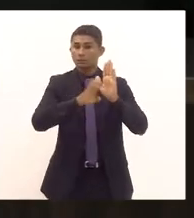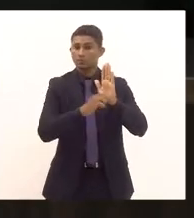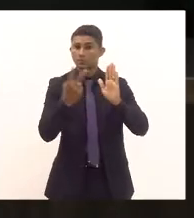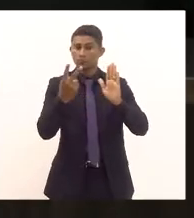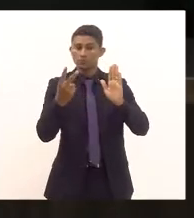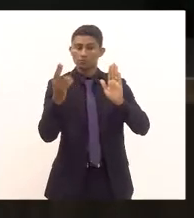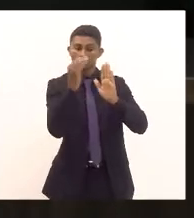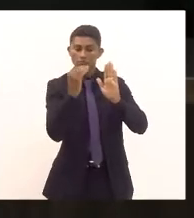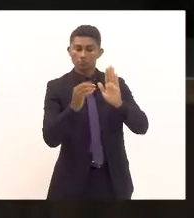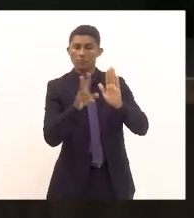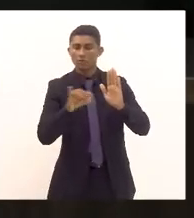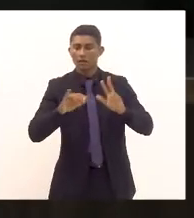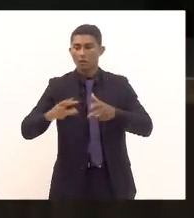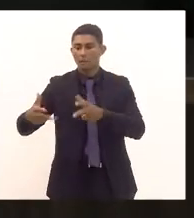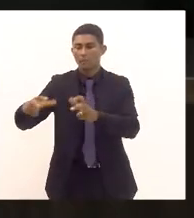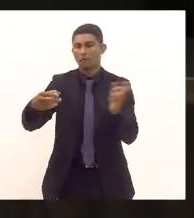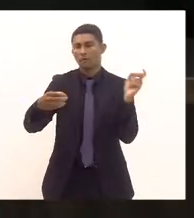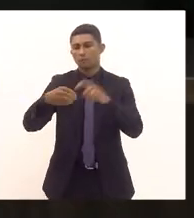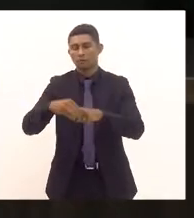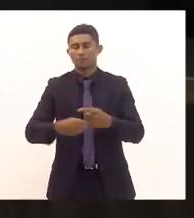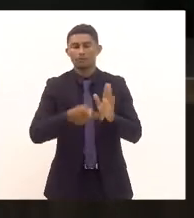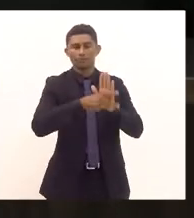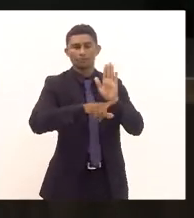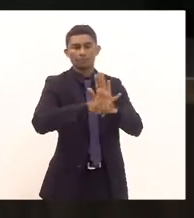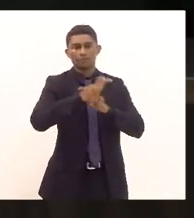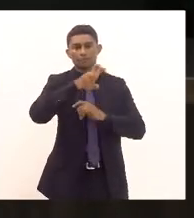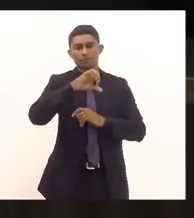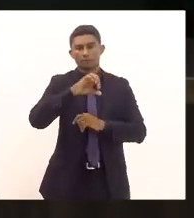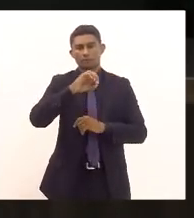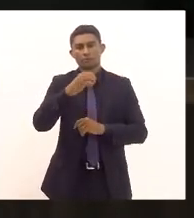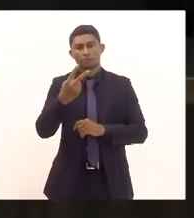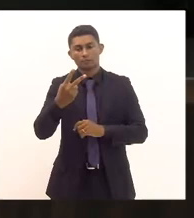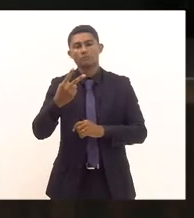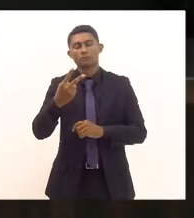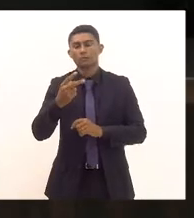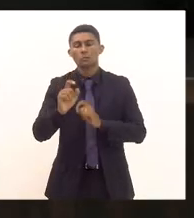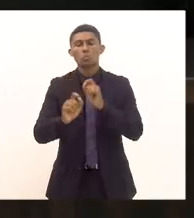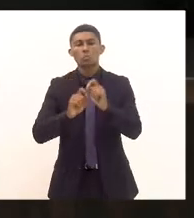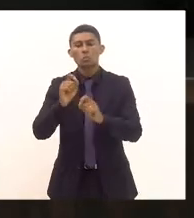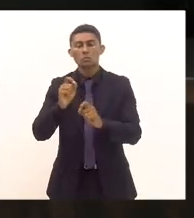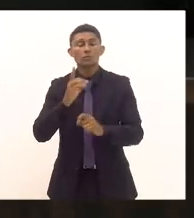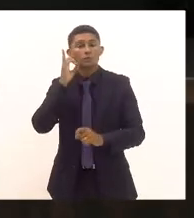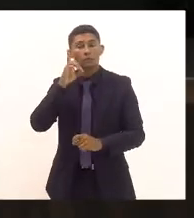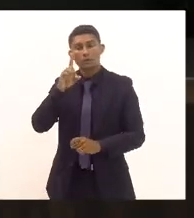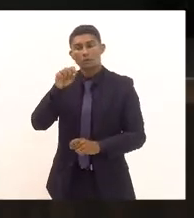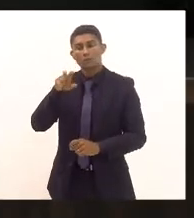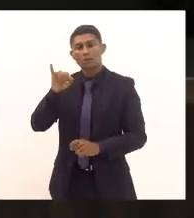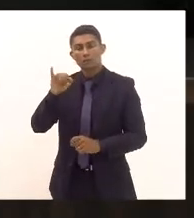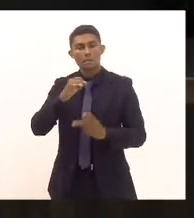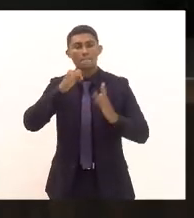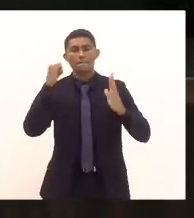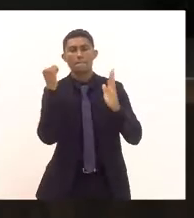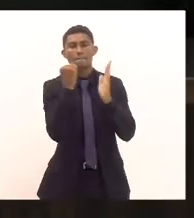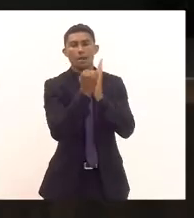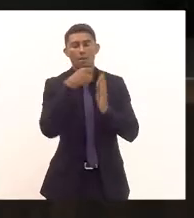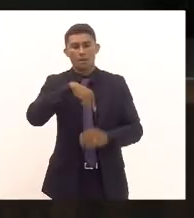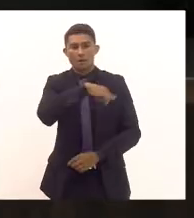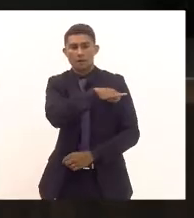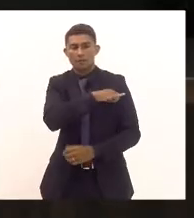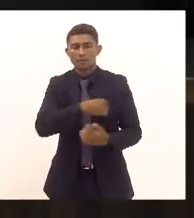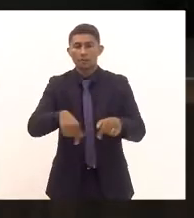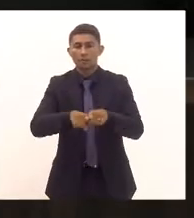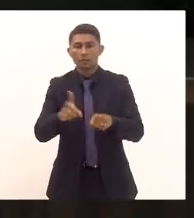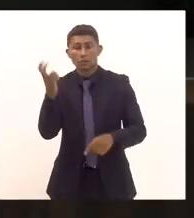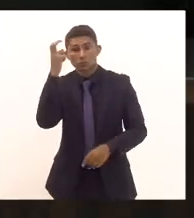retorna as comissões projeto de lei 5908 22 alto recepta Dani Monteiro que declara patrimônio cultural imaterial do Estado do Rio de Janeiro